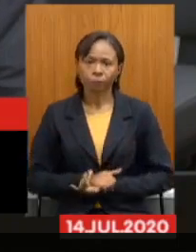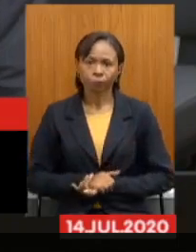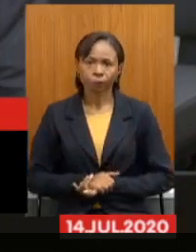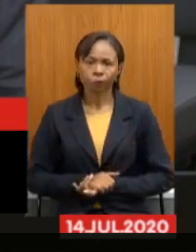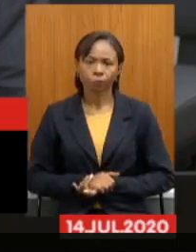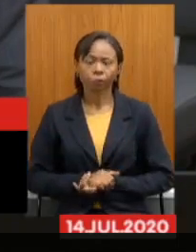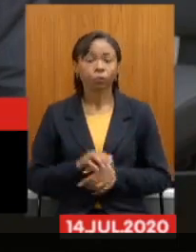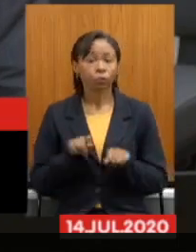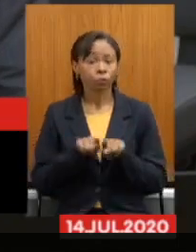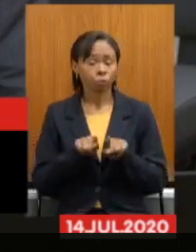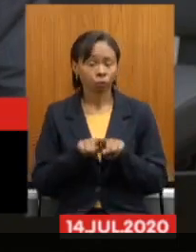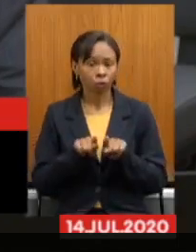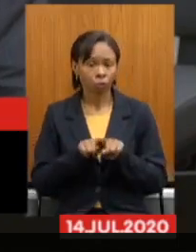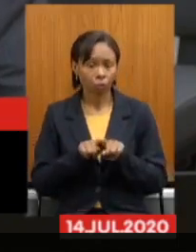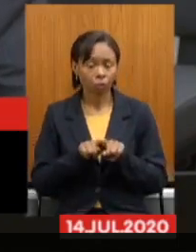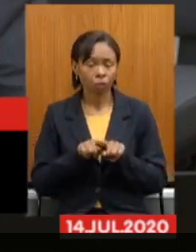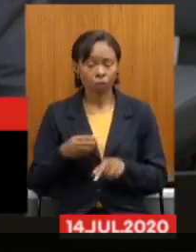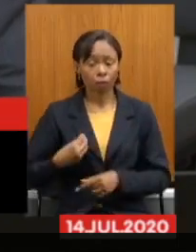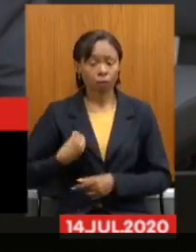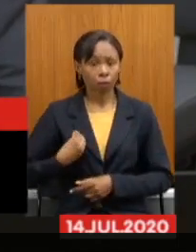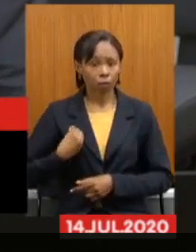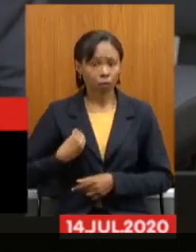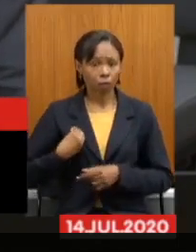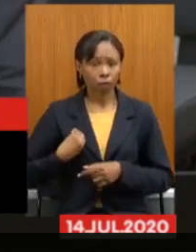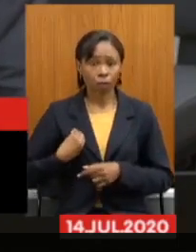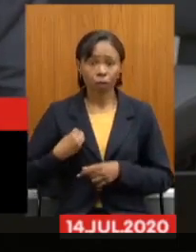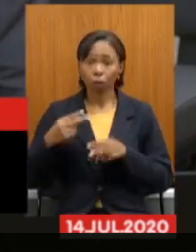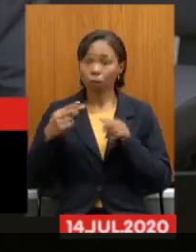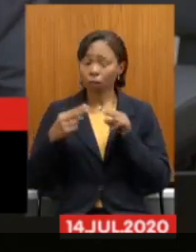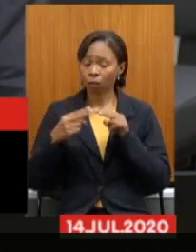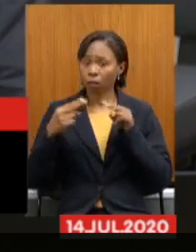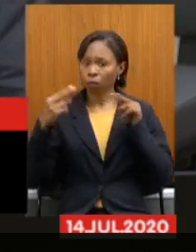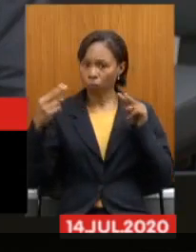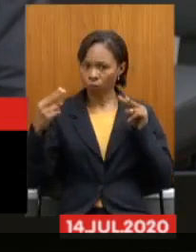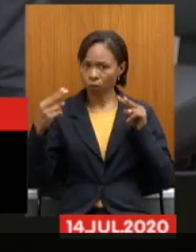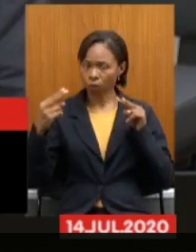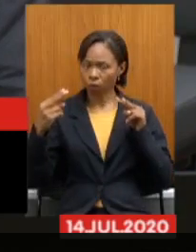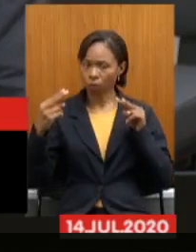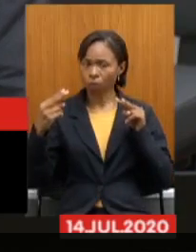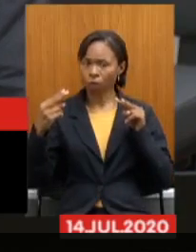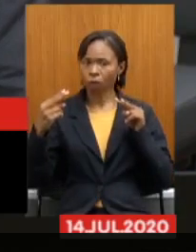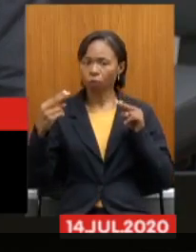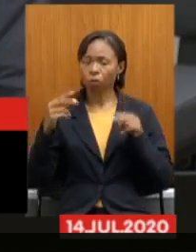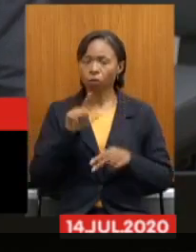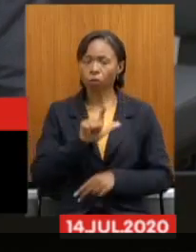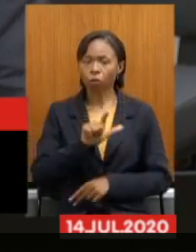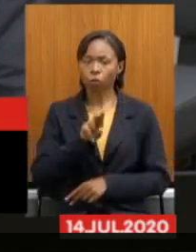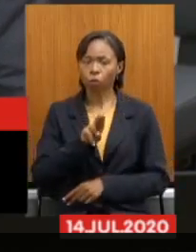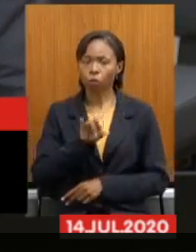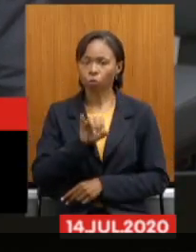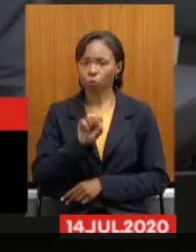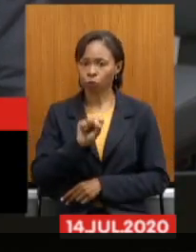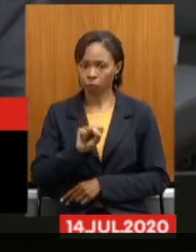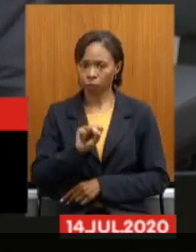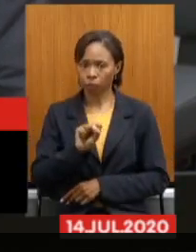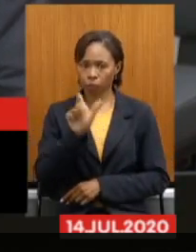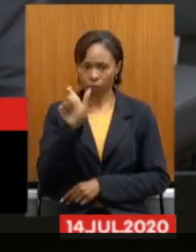Fazendo registro ainda da participação remota dos senhores Luiz Antônio